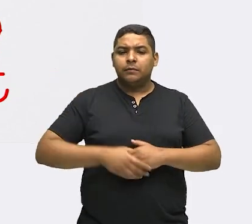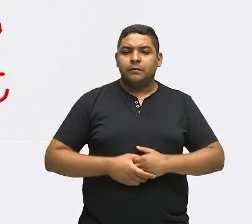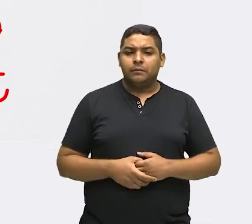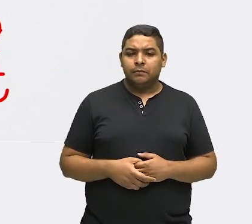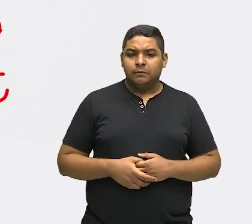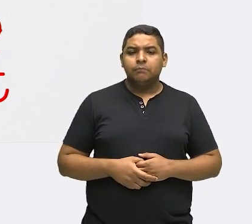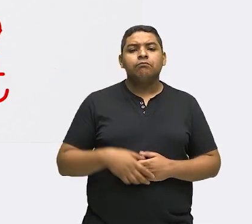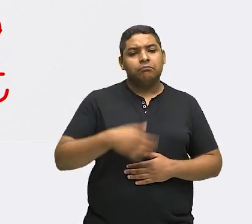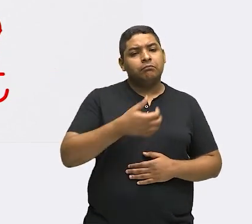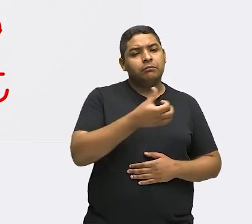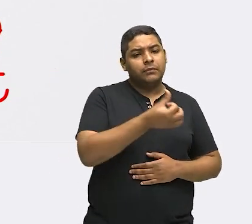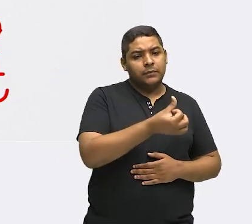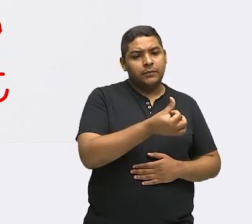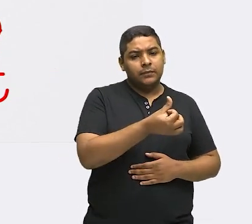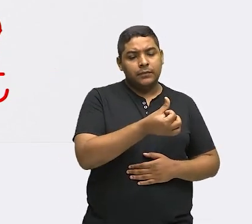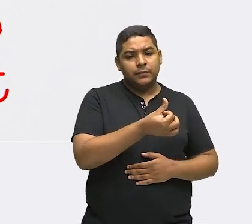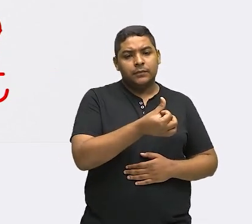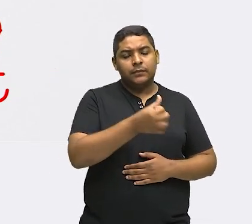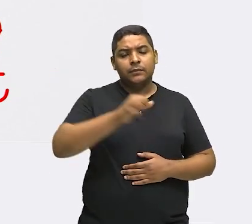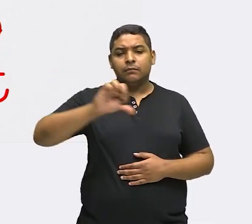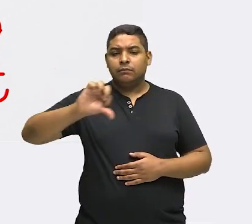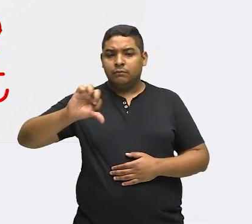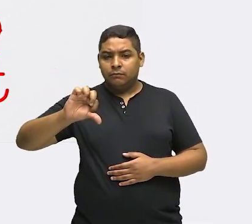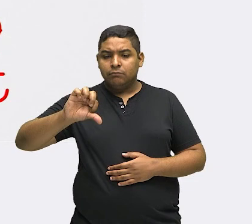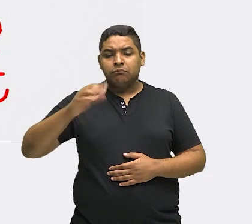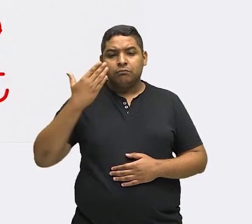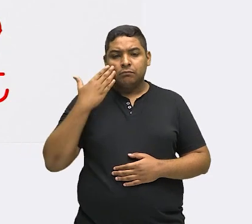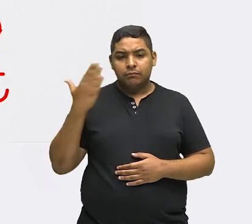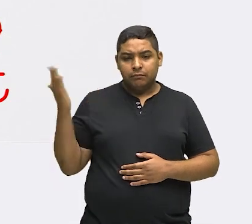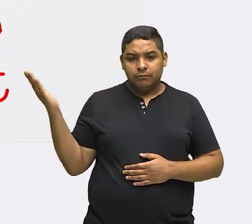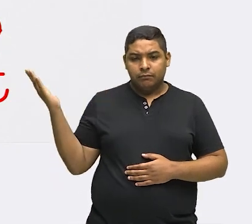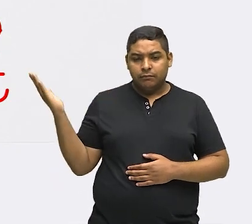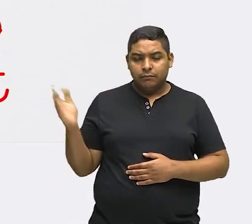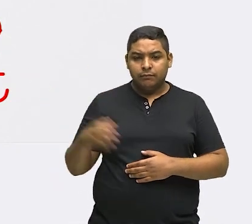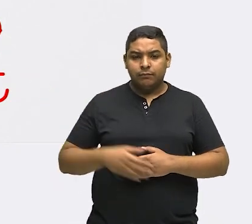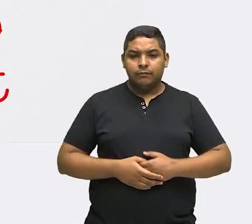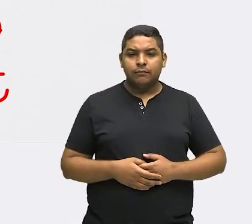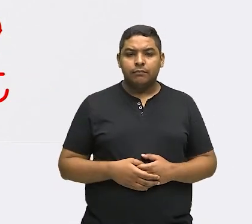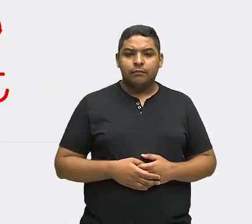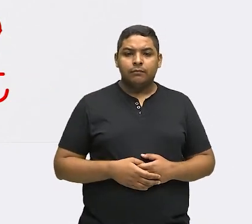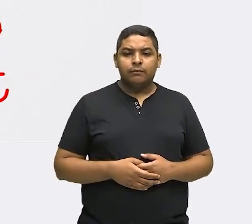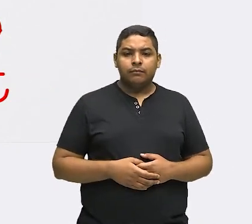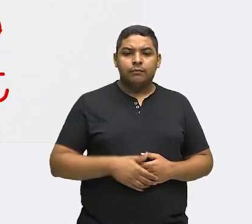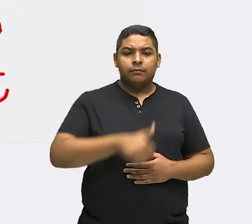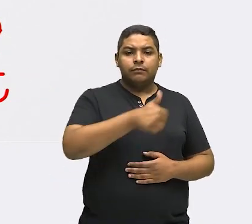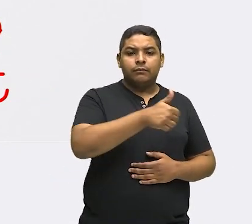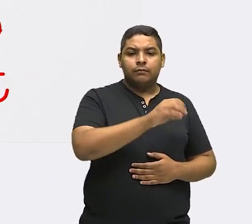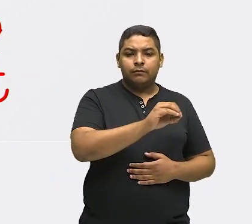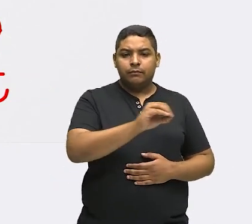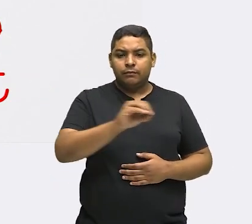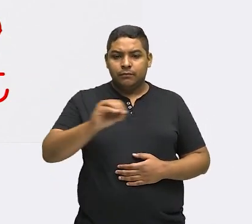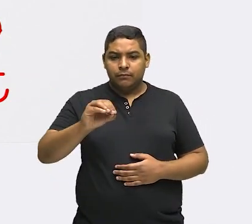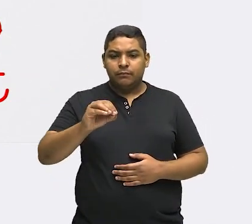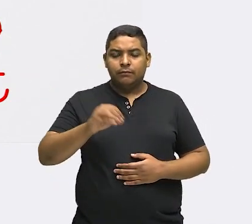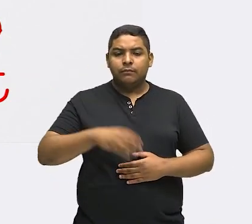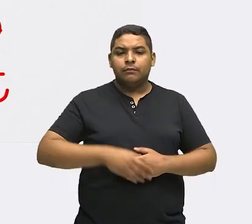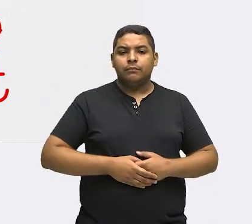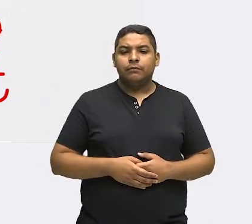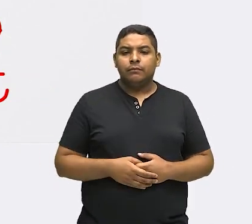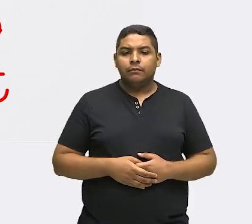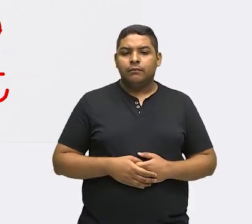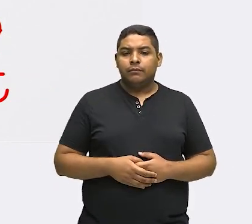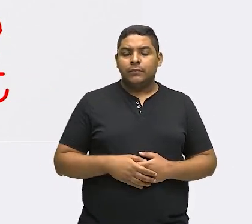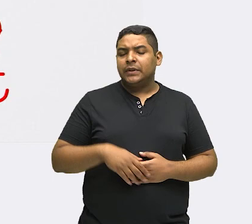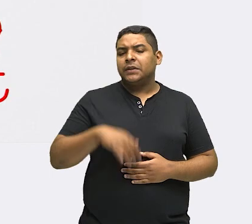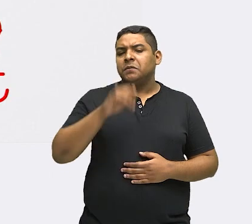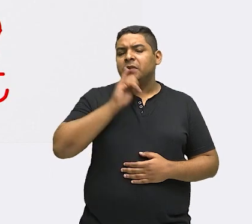aqui o 9, ó, tudo bem? Olha o 100 aqui, people, 100, se fosse